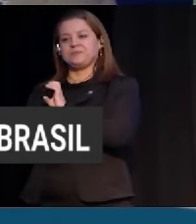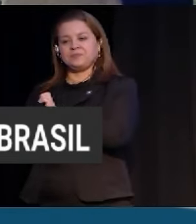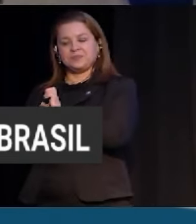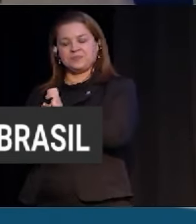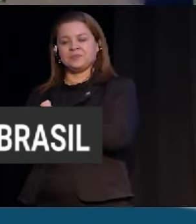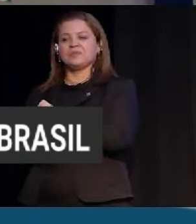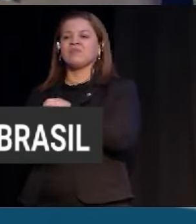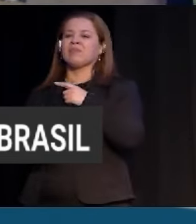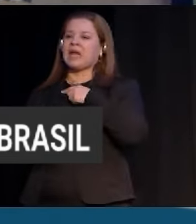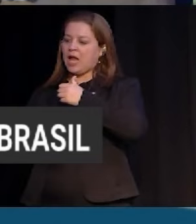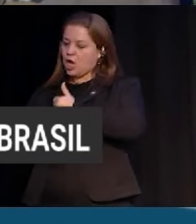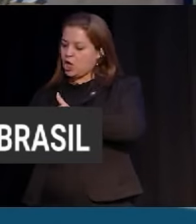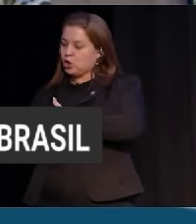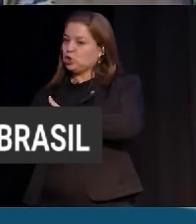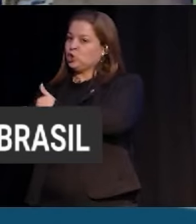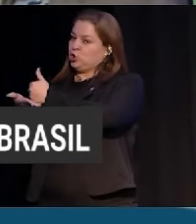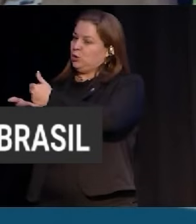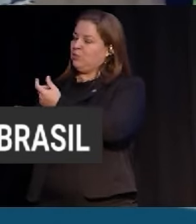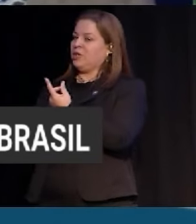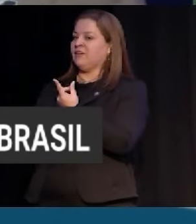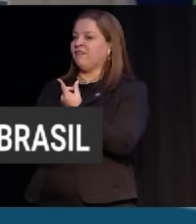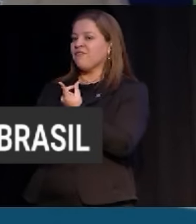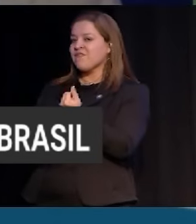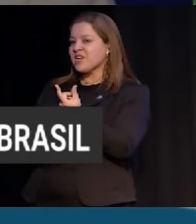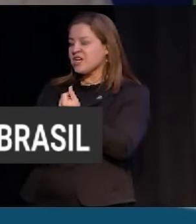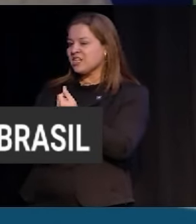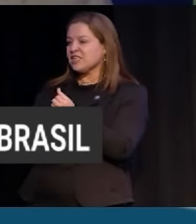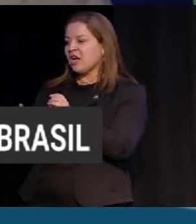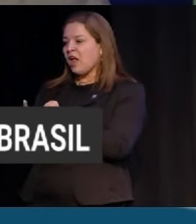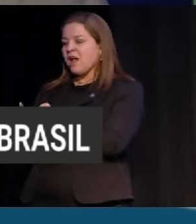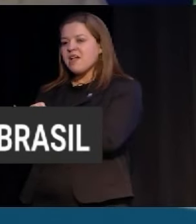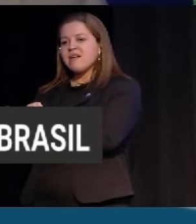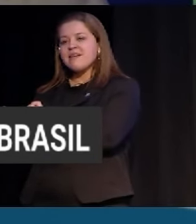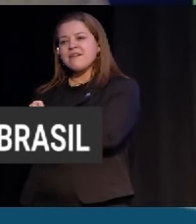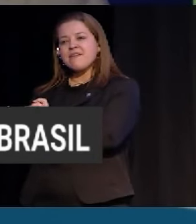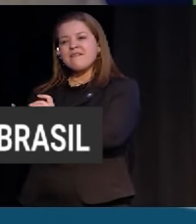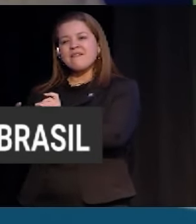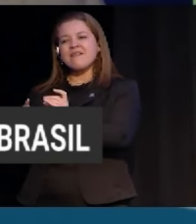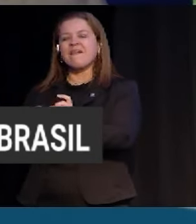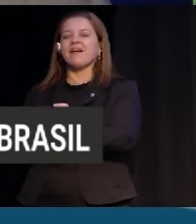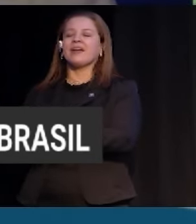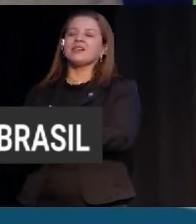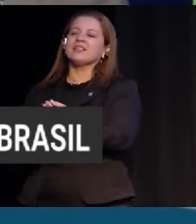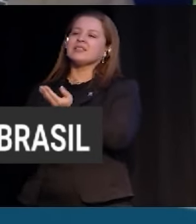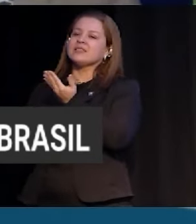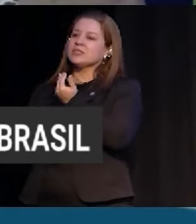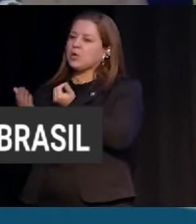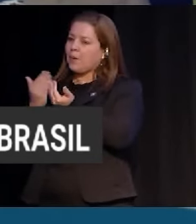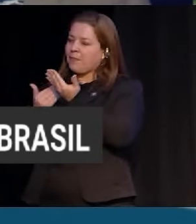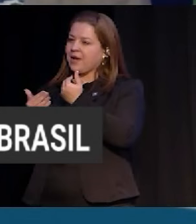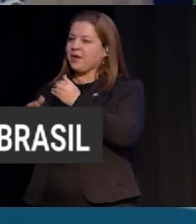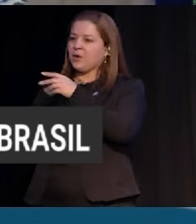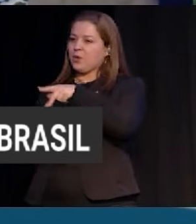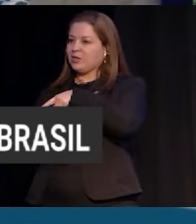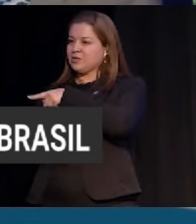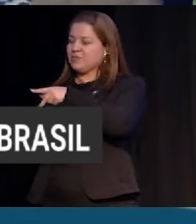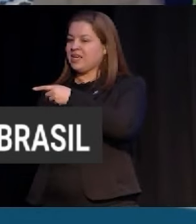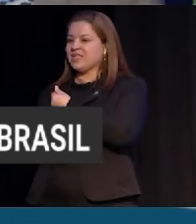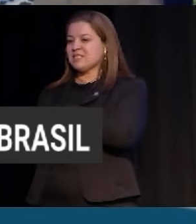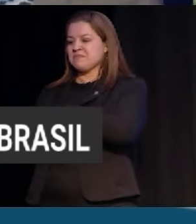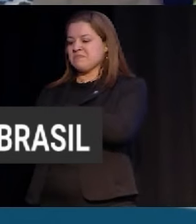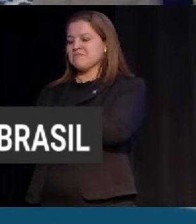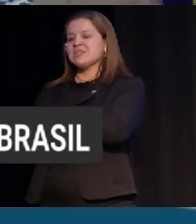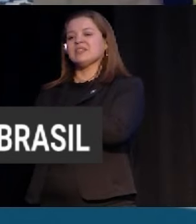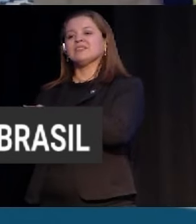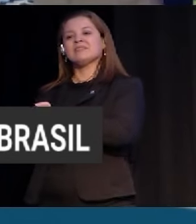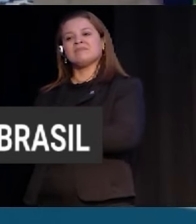Nós temos um suporte financeiro de fornecedores de alimentos no comércio com países parceiros.